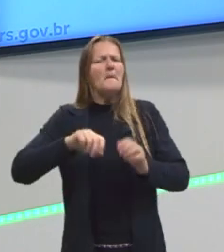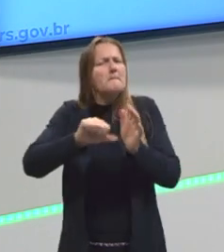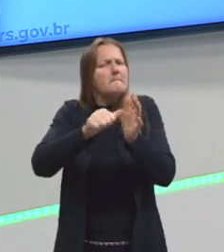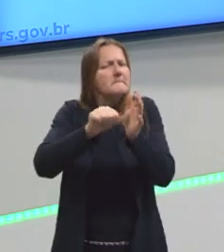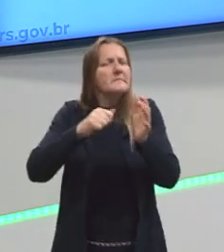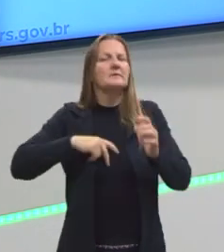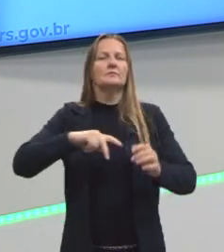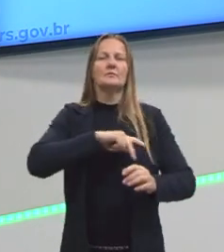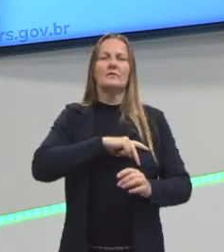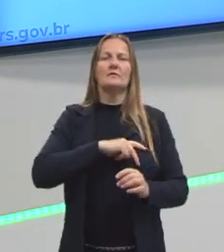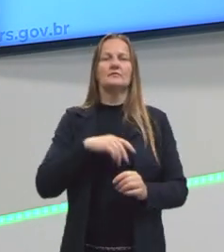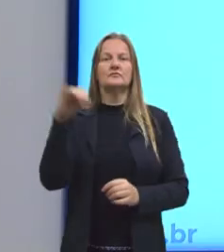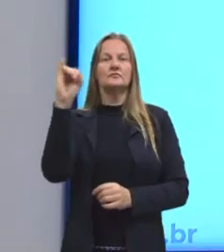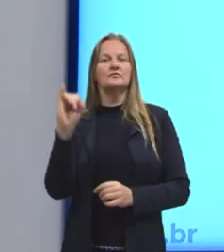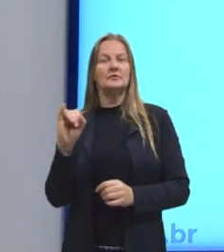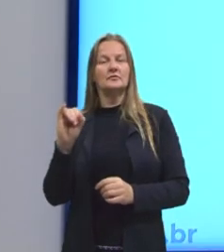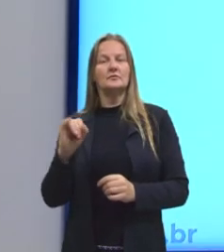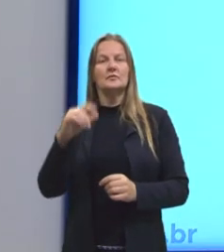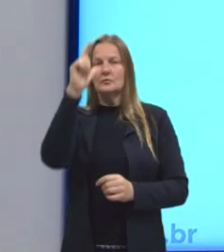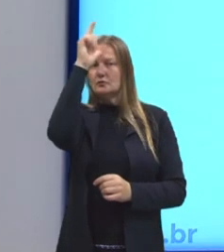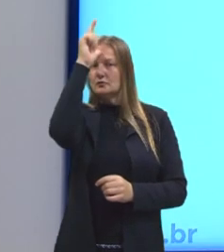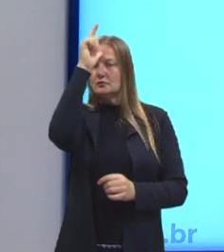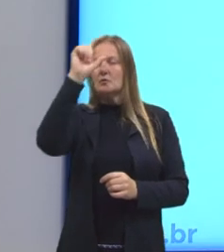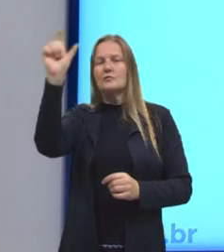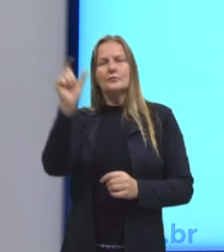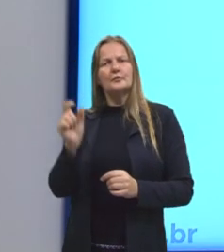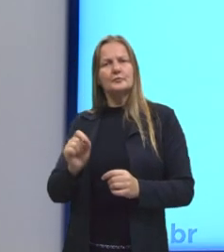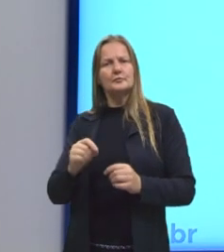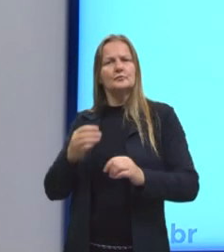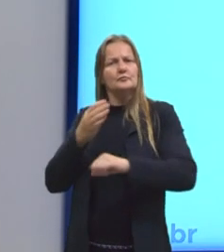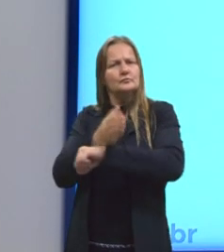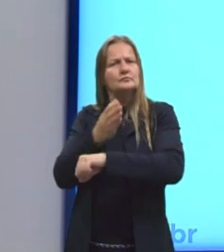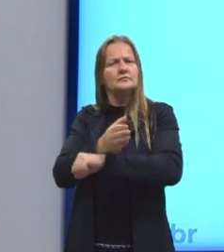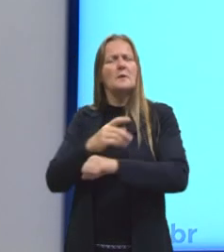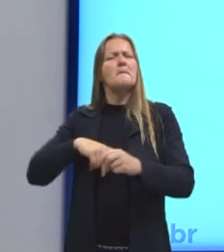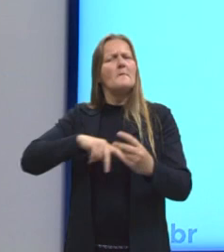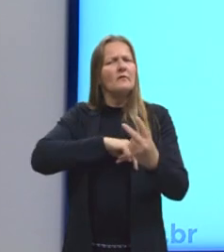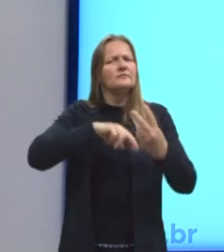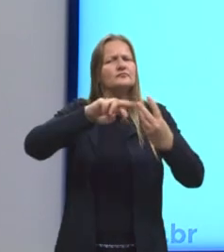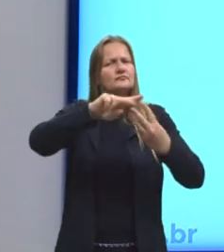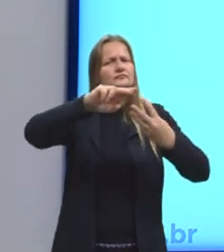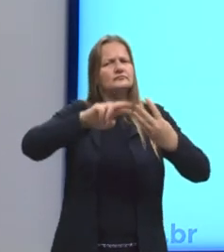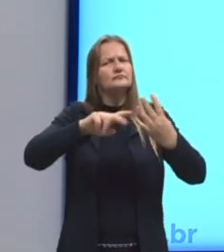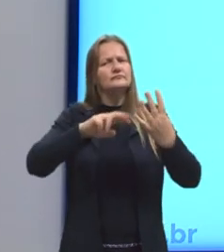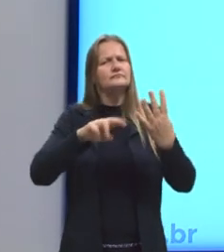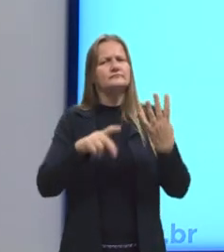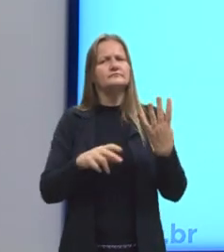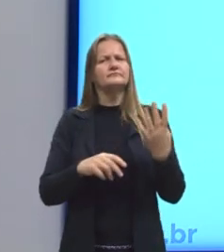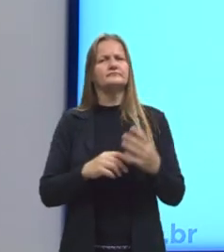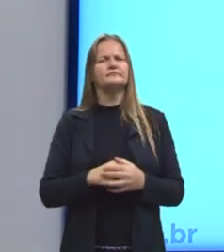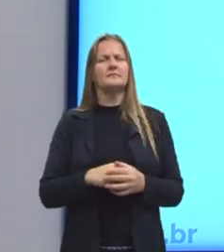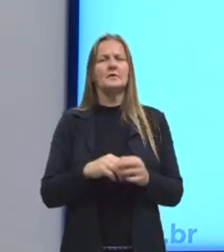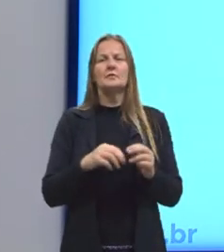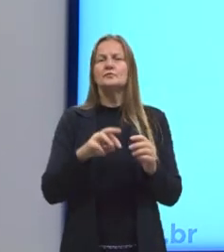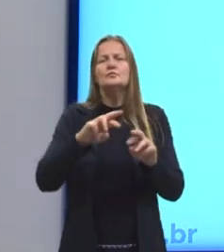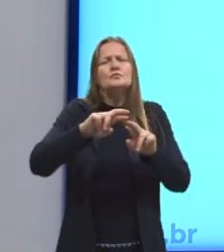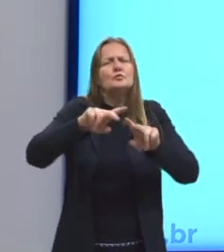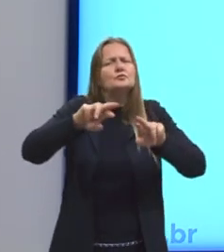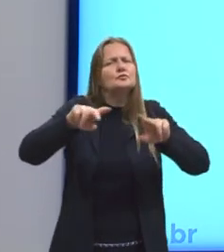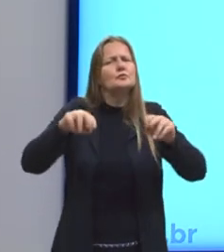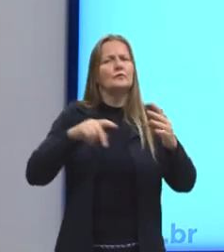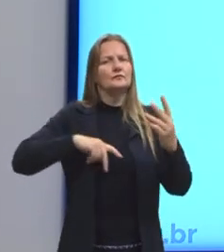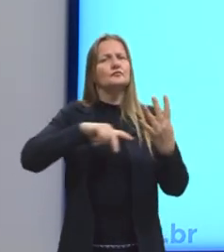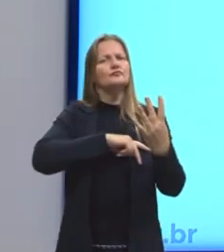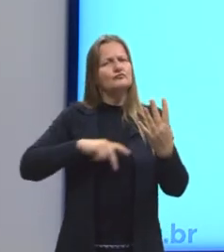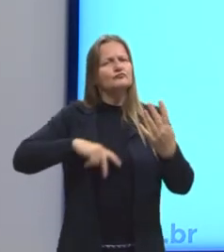povos a invadir a Itália são os germânicos mas há uma série de povos visigodos ostrogodos juros